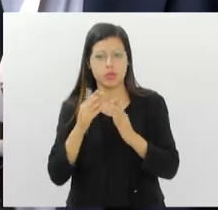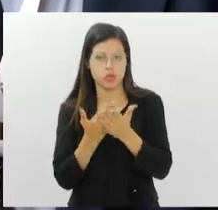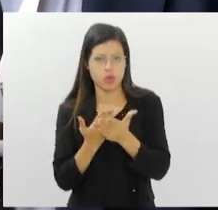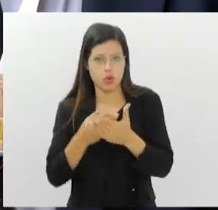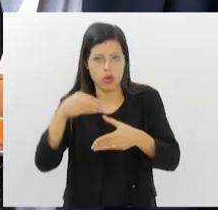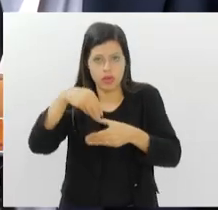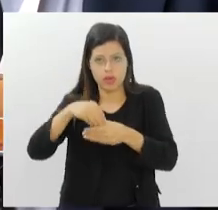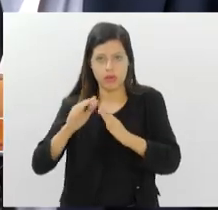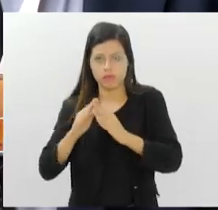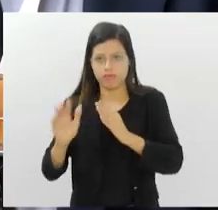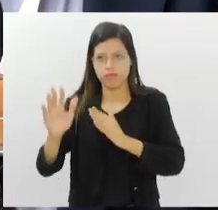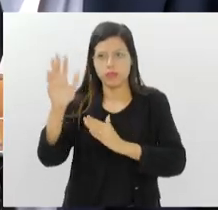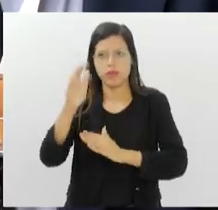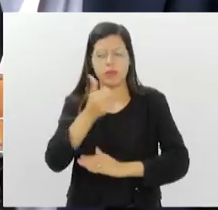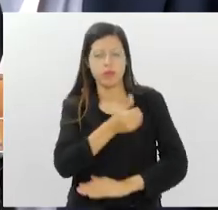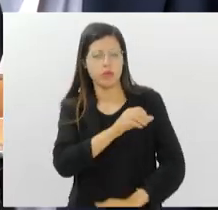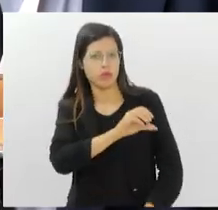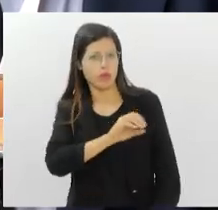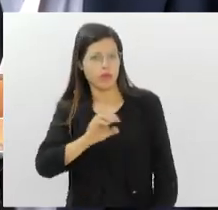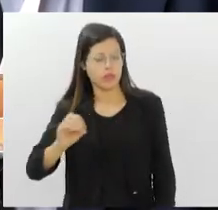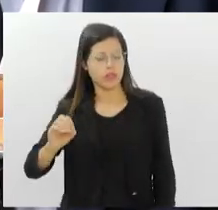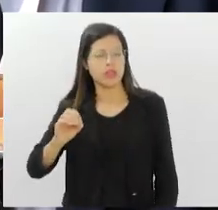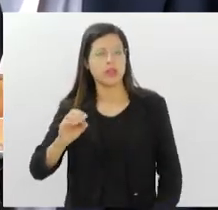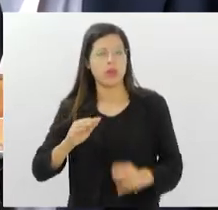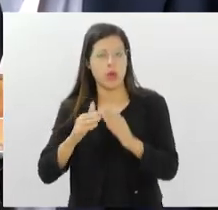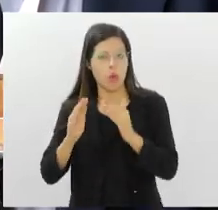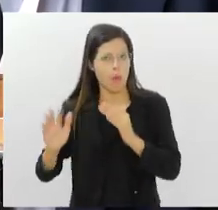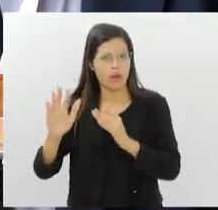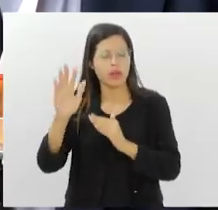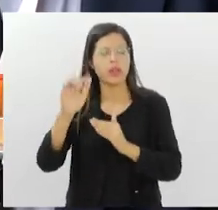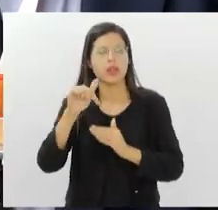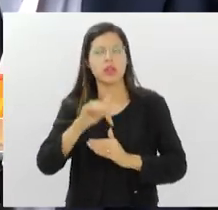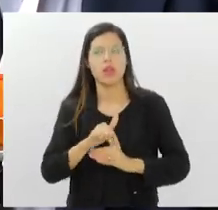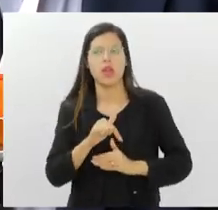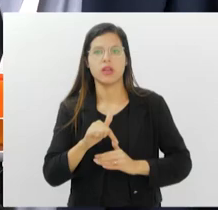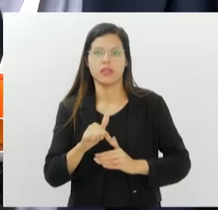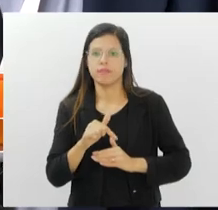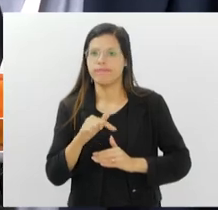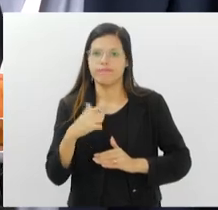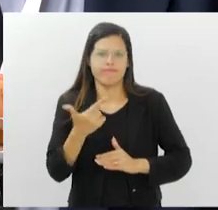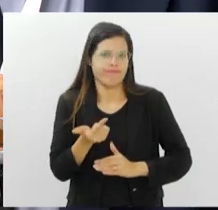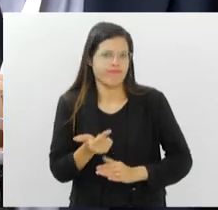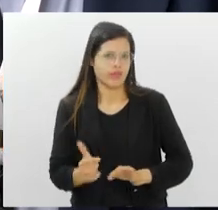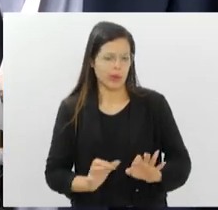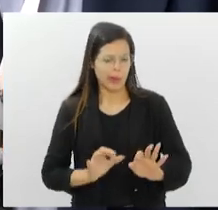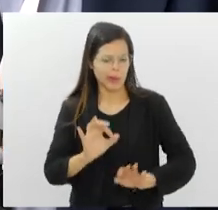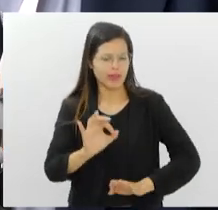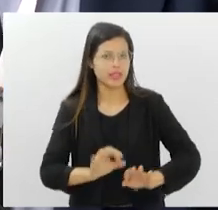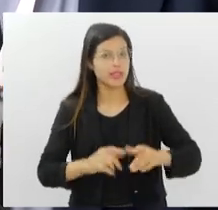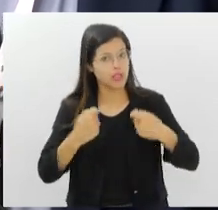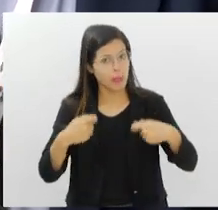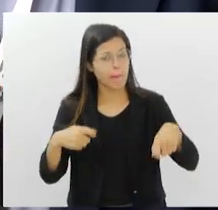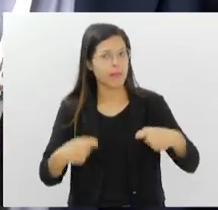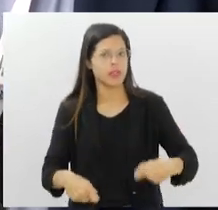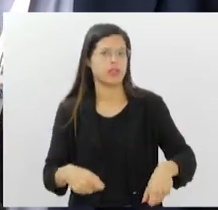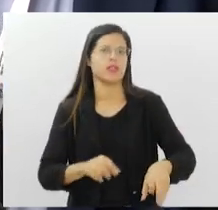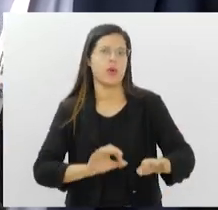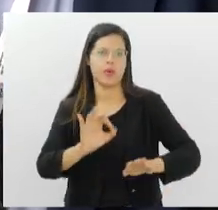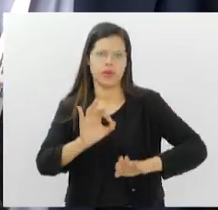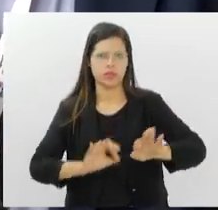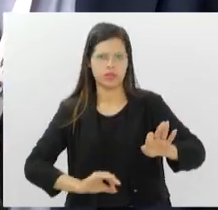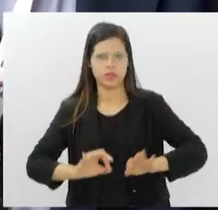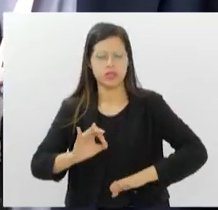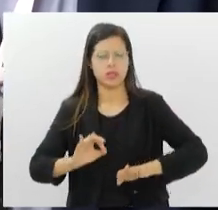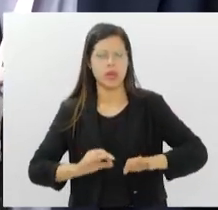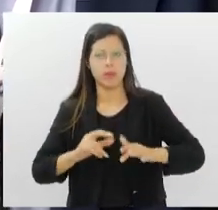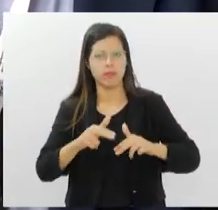são mais de 1.900 comunidades com uma desordem de décadas, e a gente precisa ordenar esses locais. Por isso que